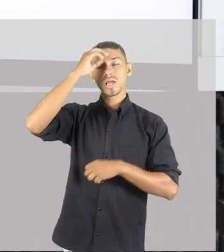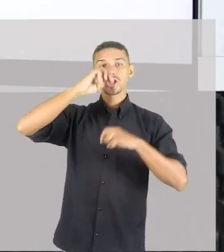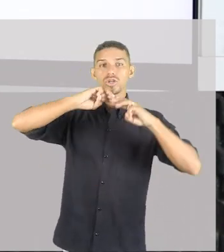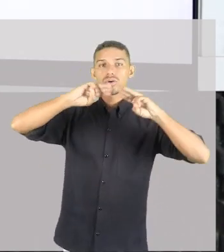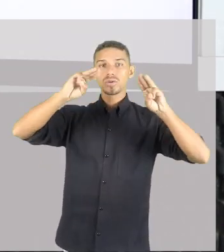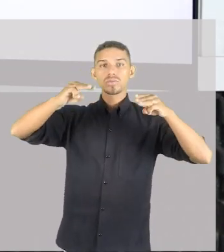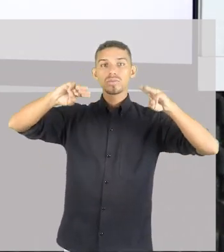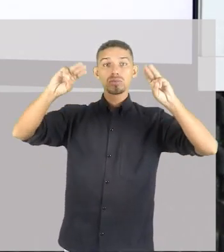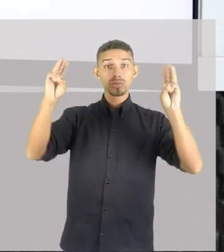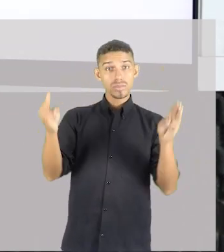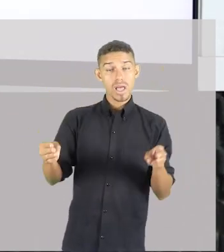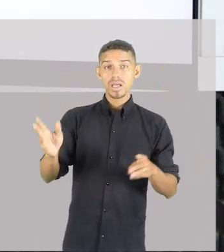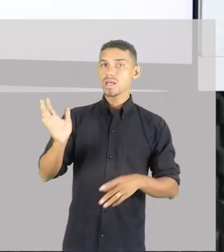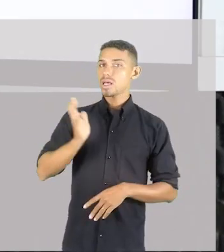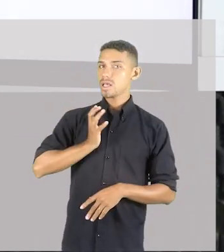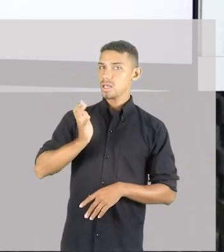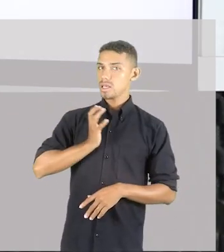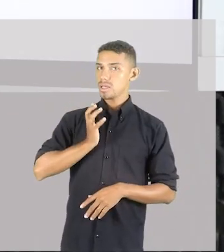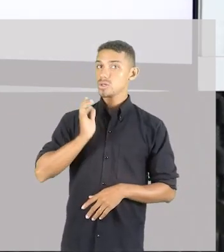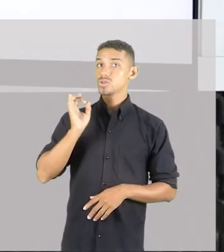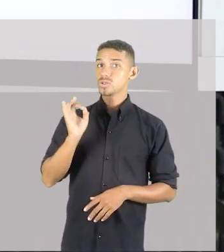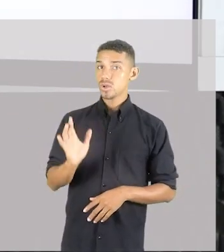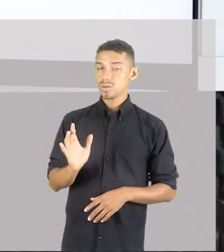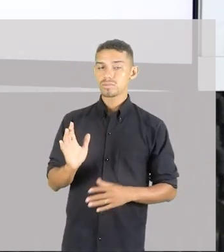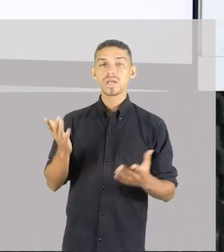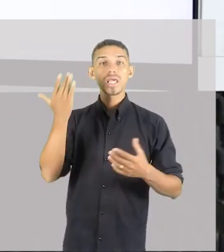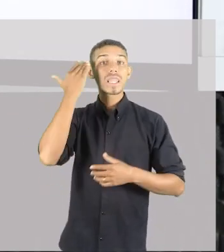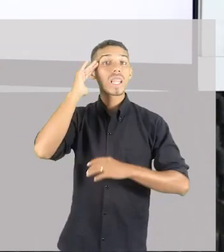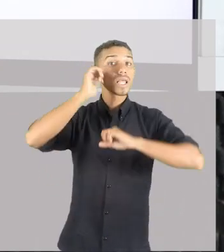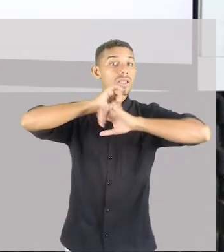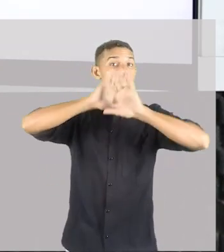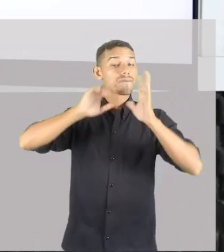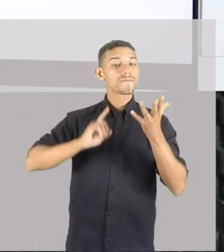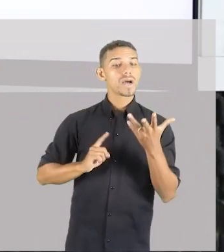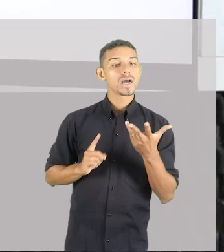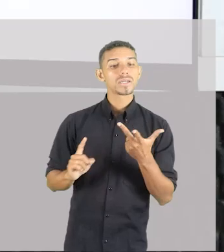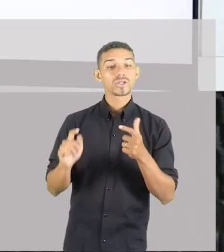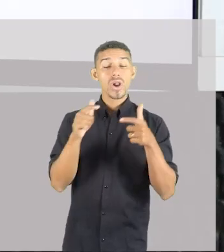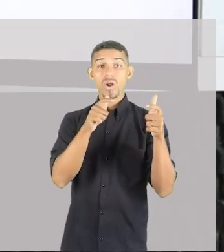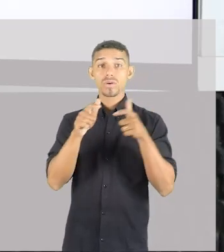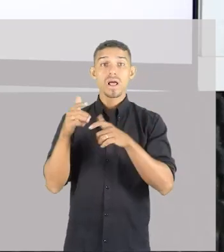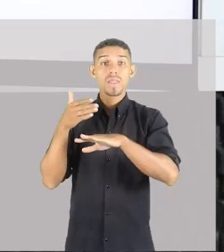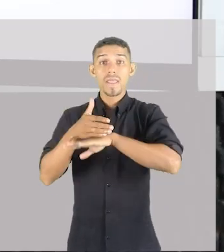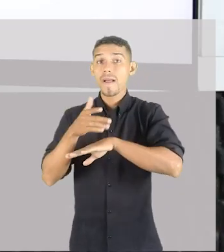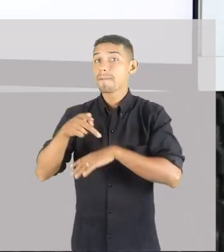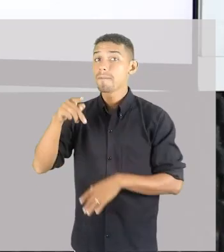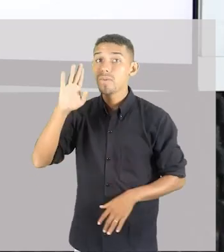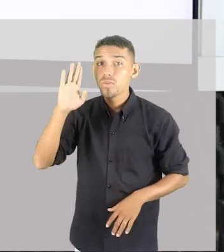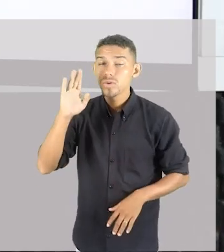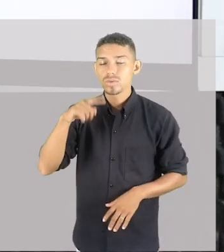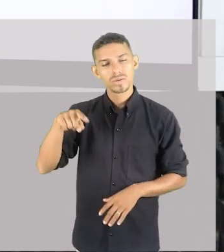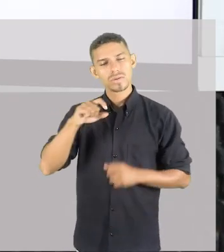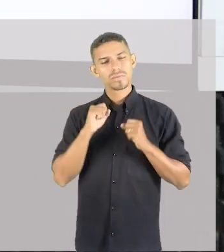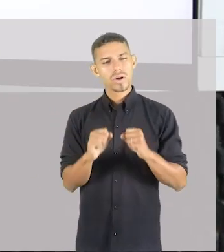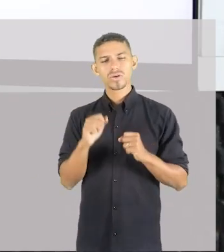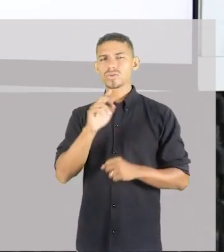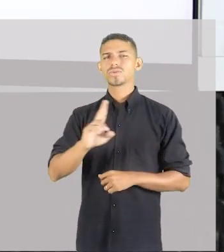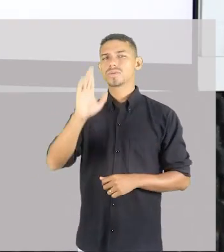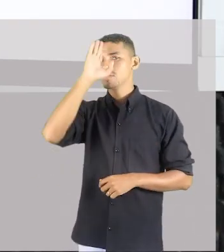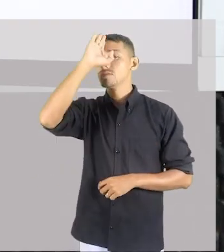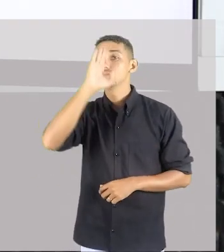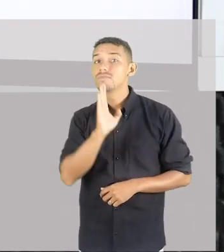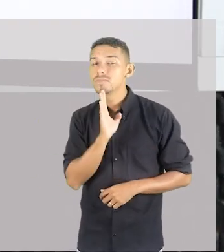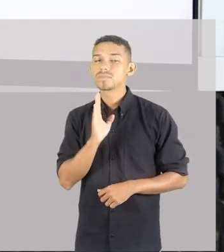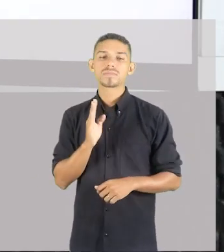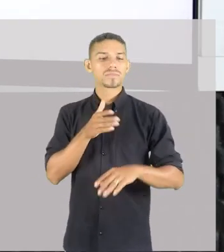museu. É só para gente rica. Então entenda, eu estou colocando vários lugares que são de acesso público que você pode consumir. Quanto mais